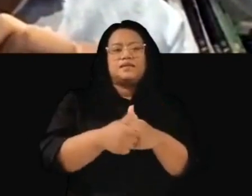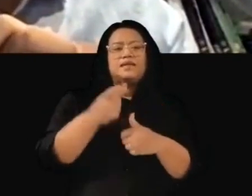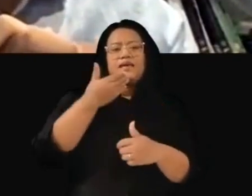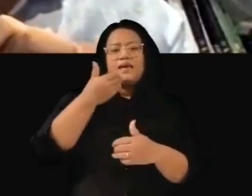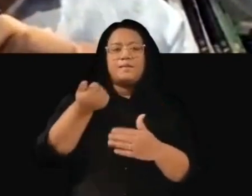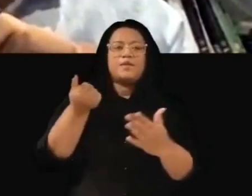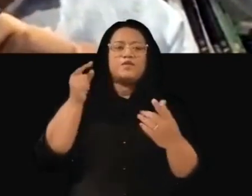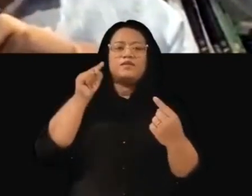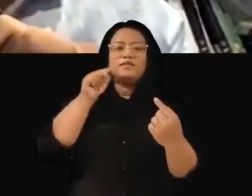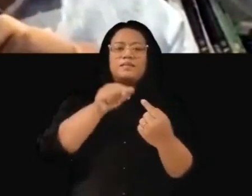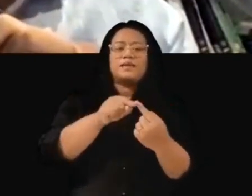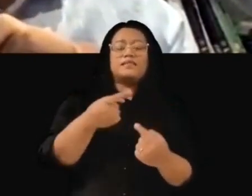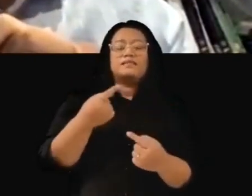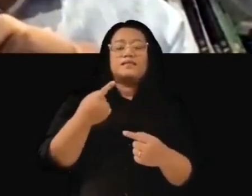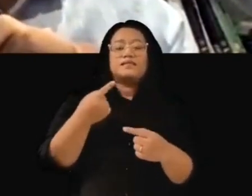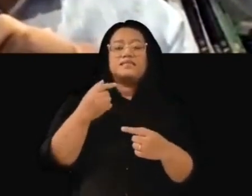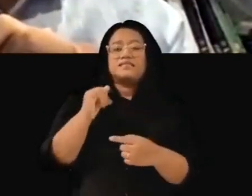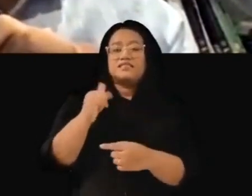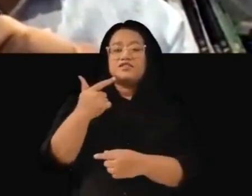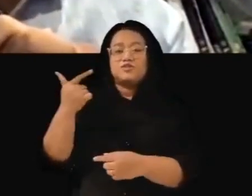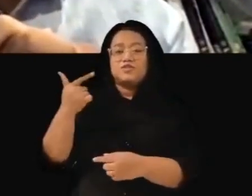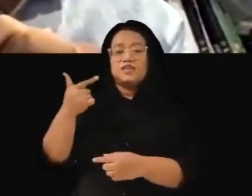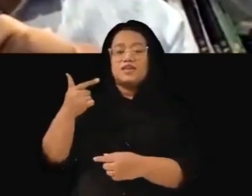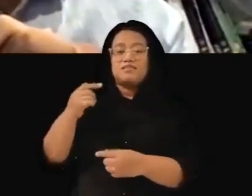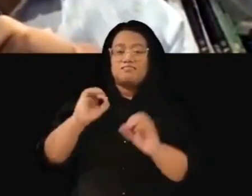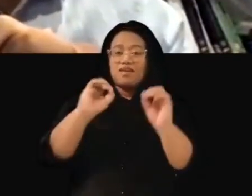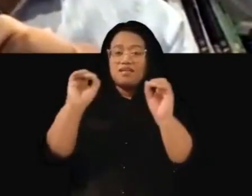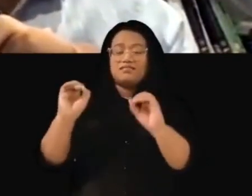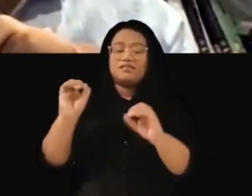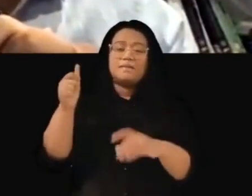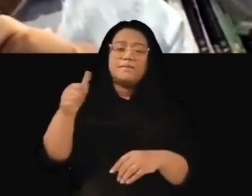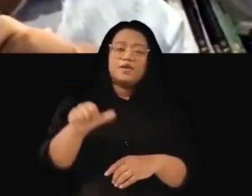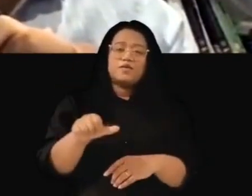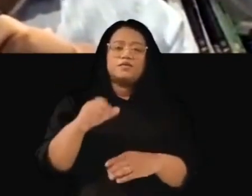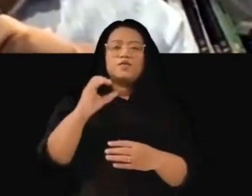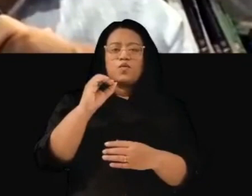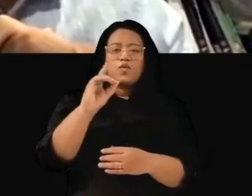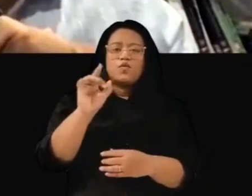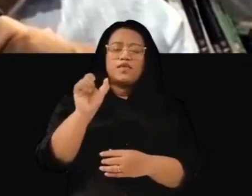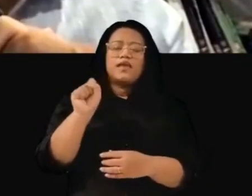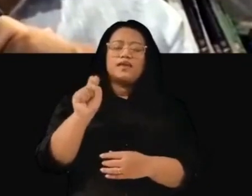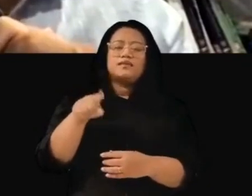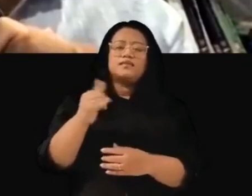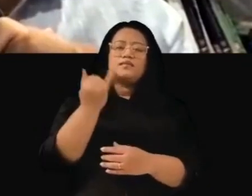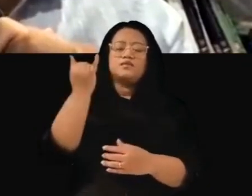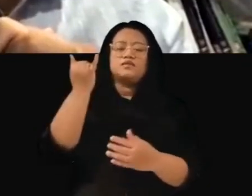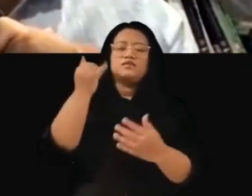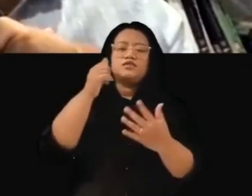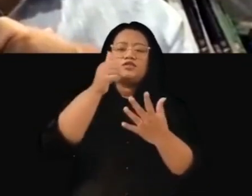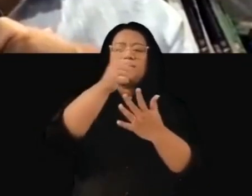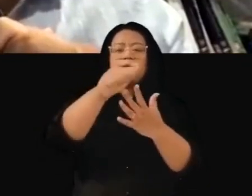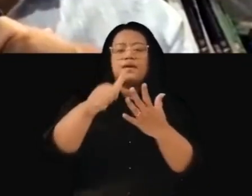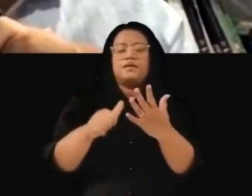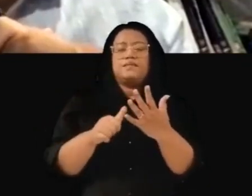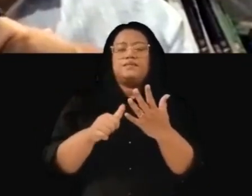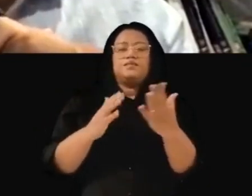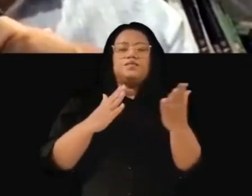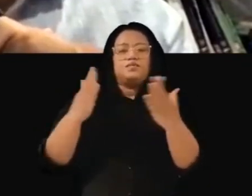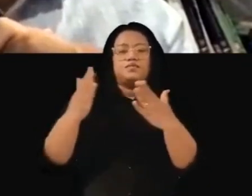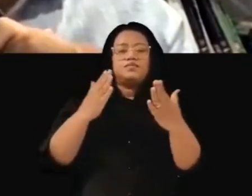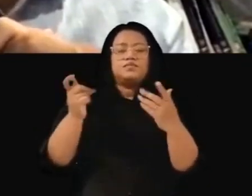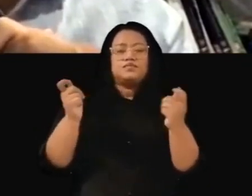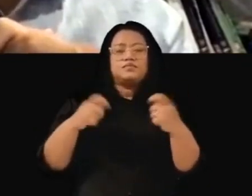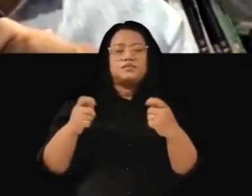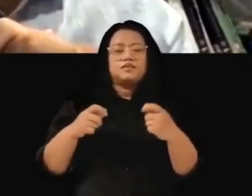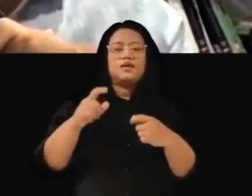que não ter nada, né? Então, eu acredito que os ODS servem, sim, como um parâmetro, né? Hoje, felizmente, nós temos aí uma